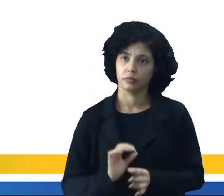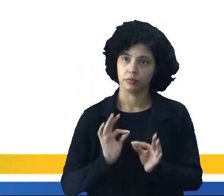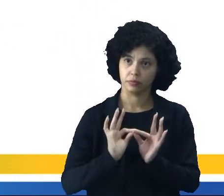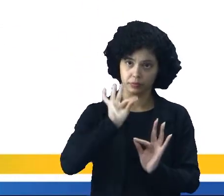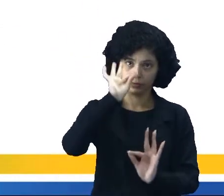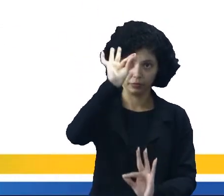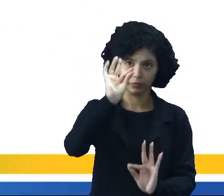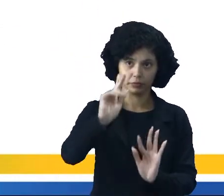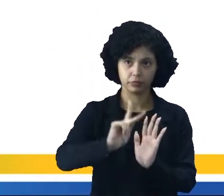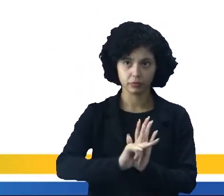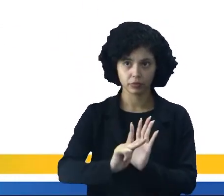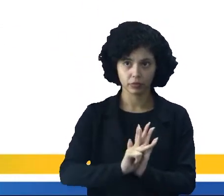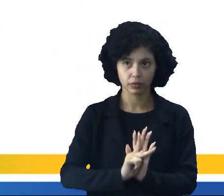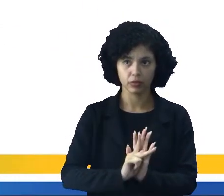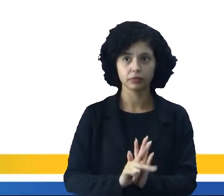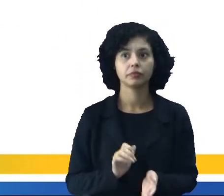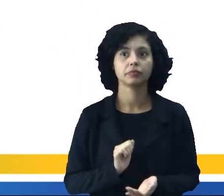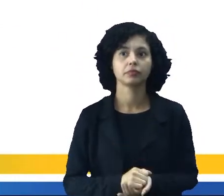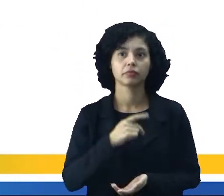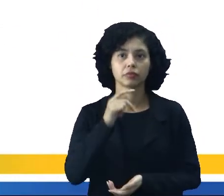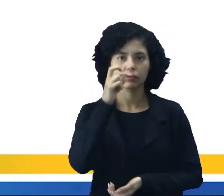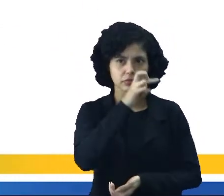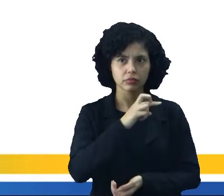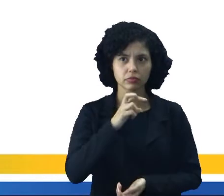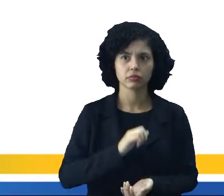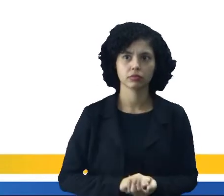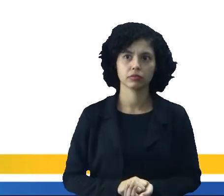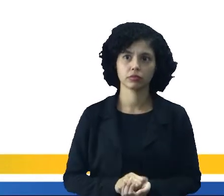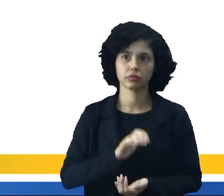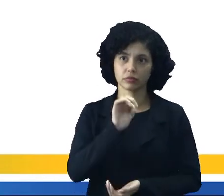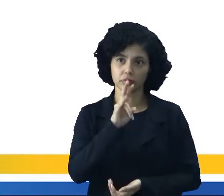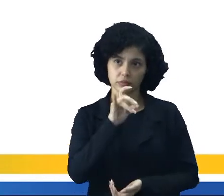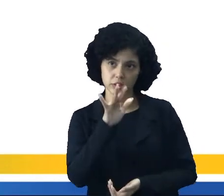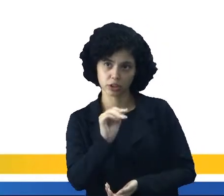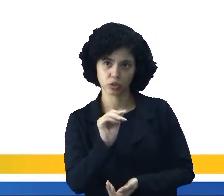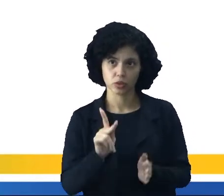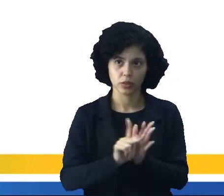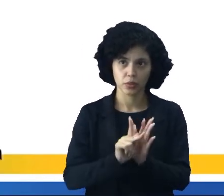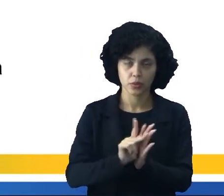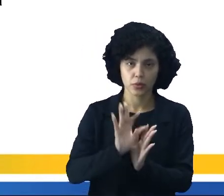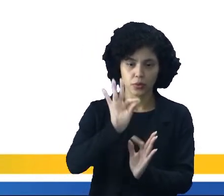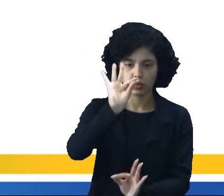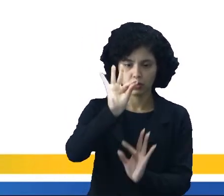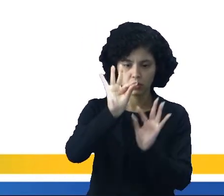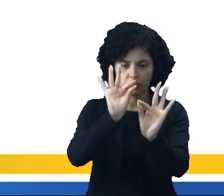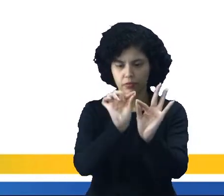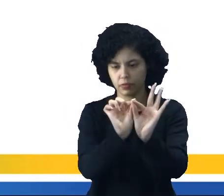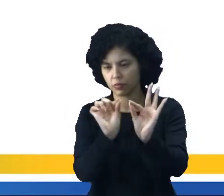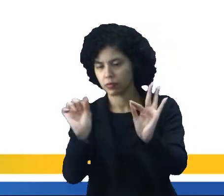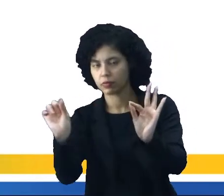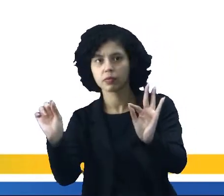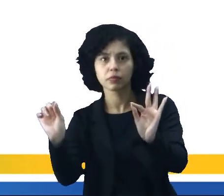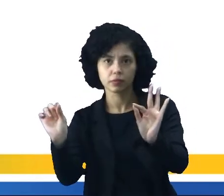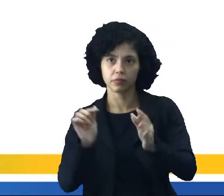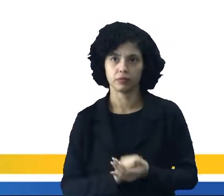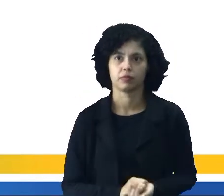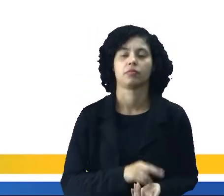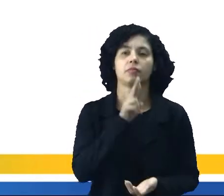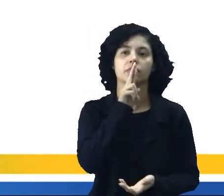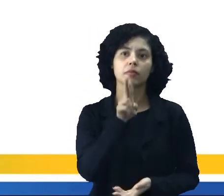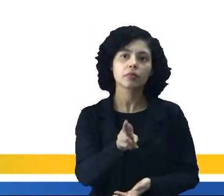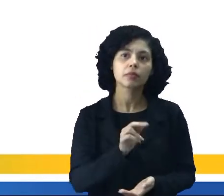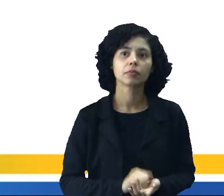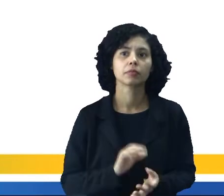o comprimento da circunferência é análise análogo ao perímetro de um polígono para